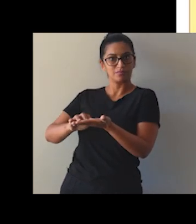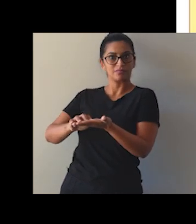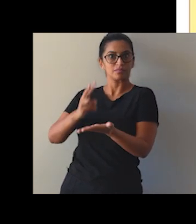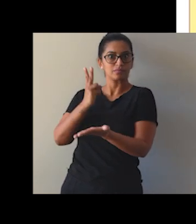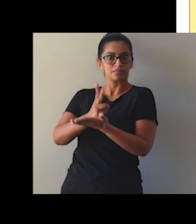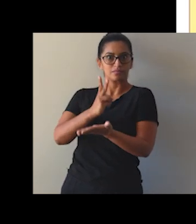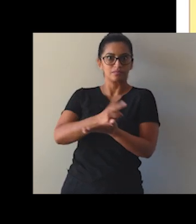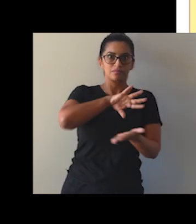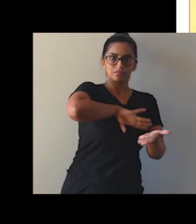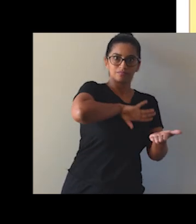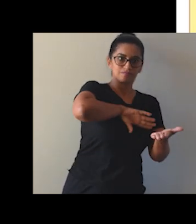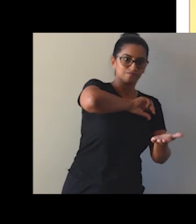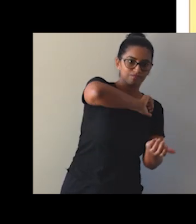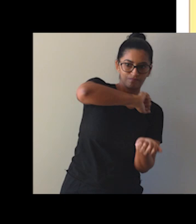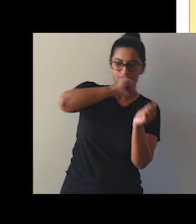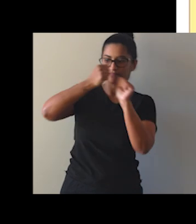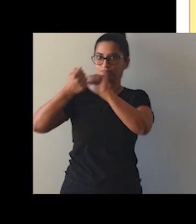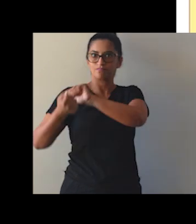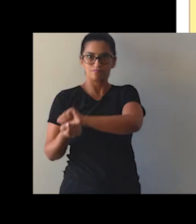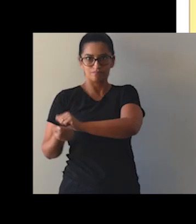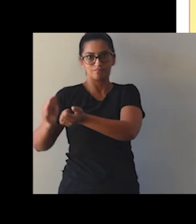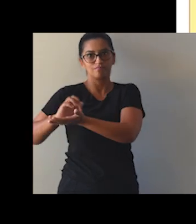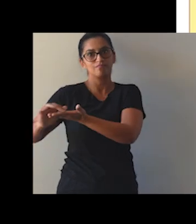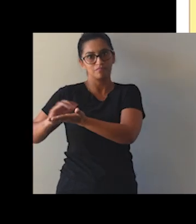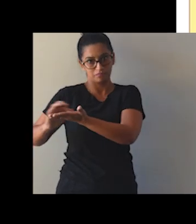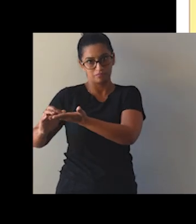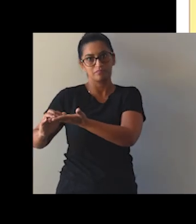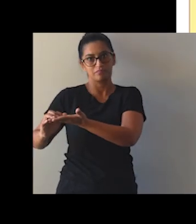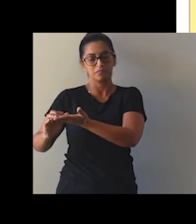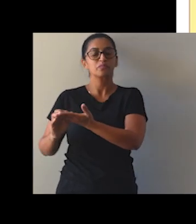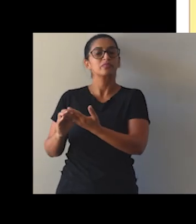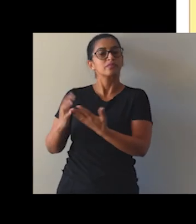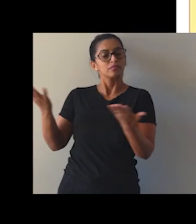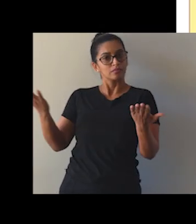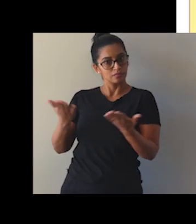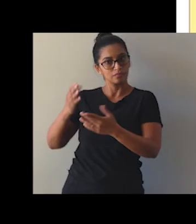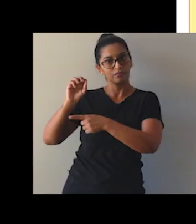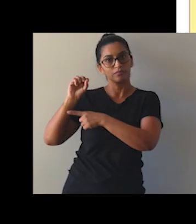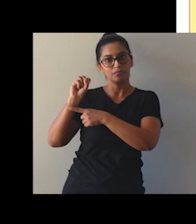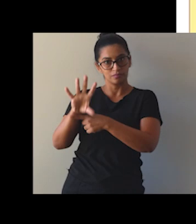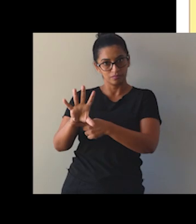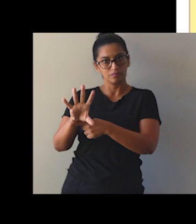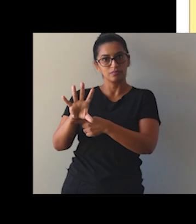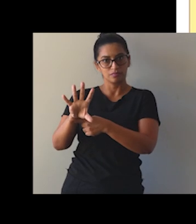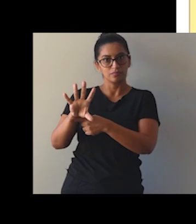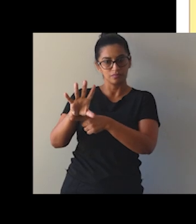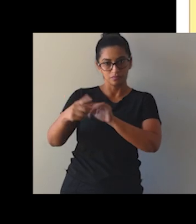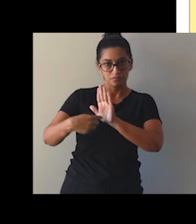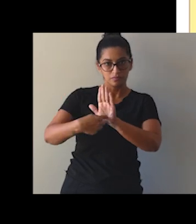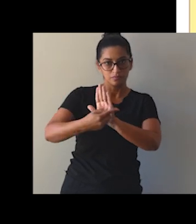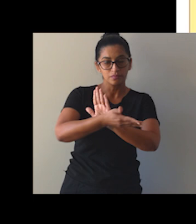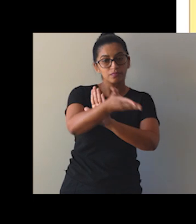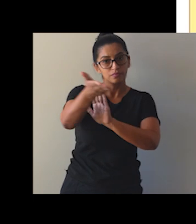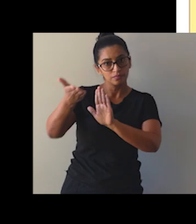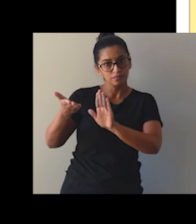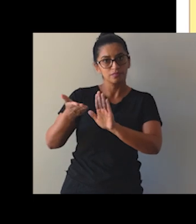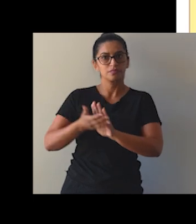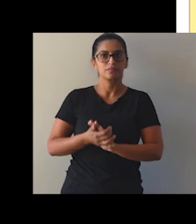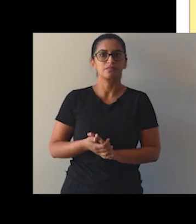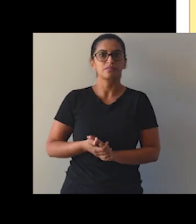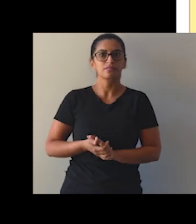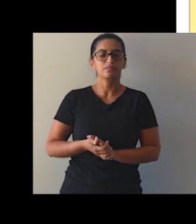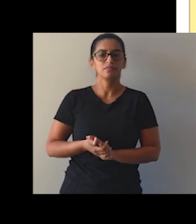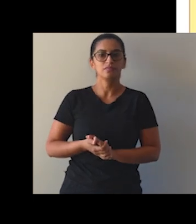alfabetizado. Agora, no próximo slide, nós vamos mostrar para vocês